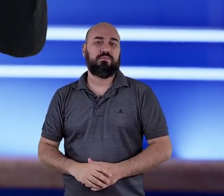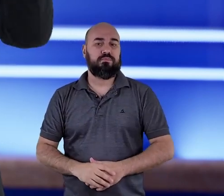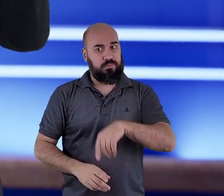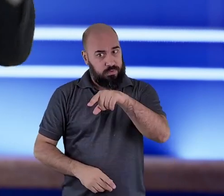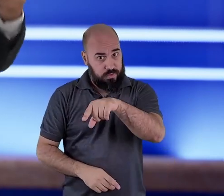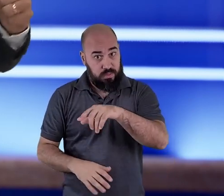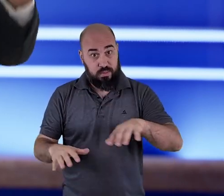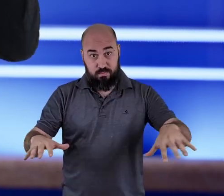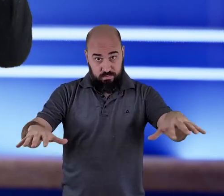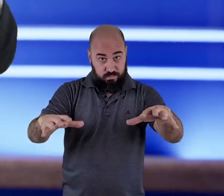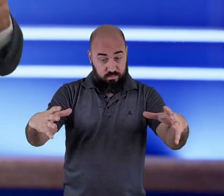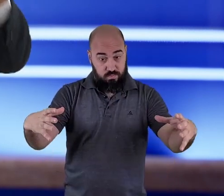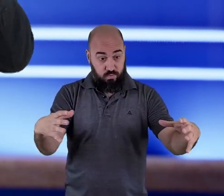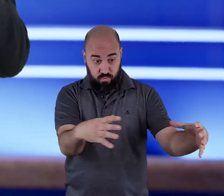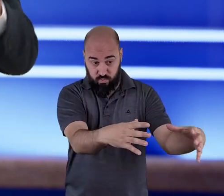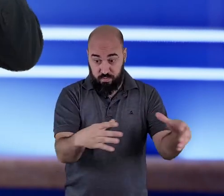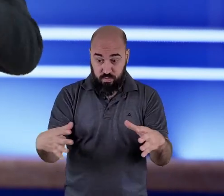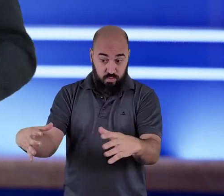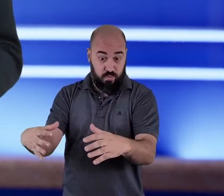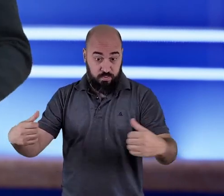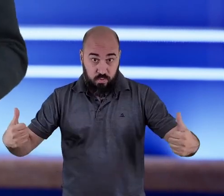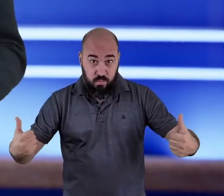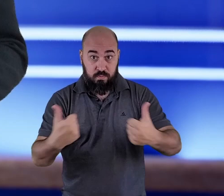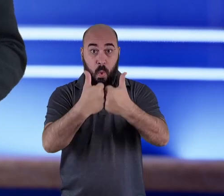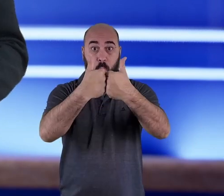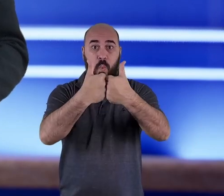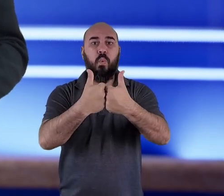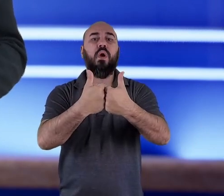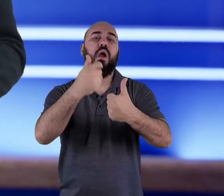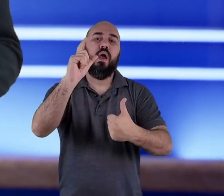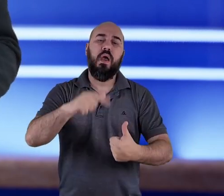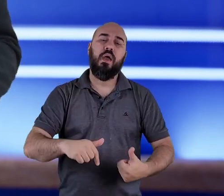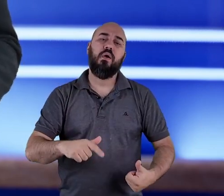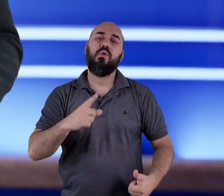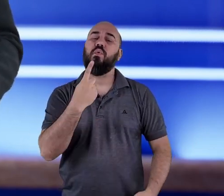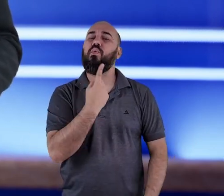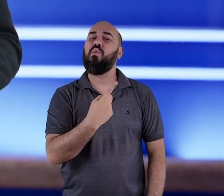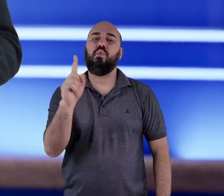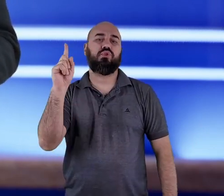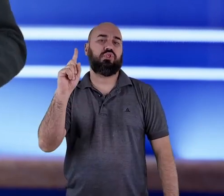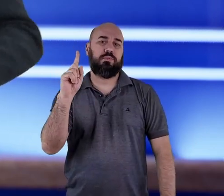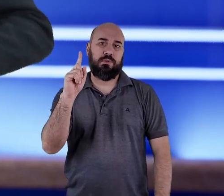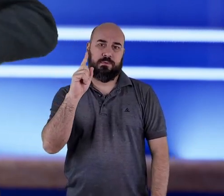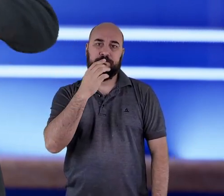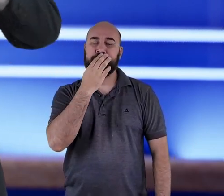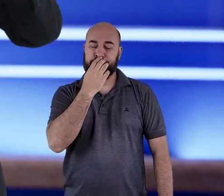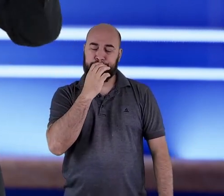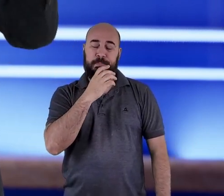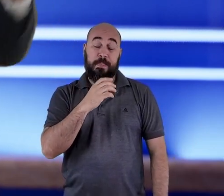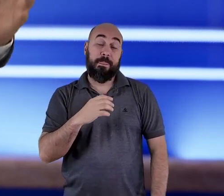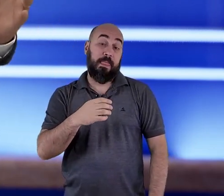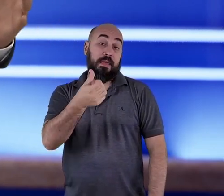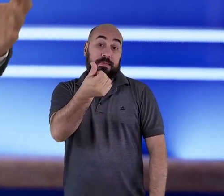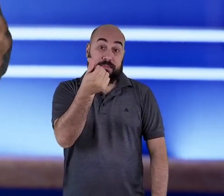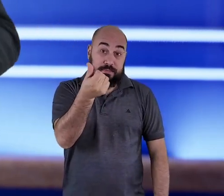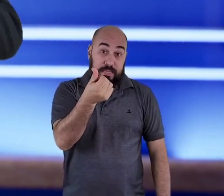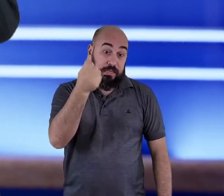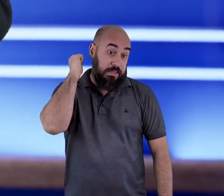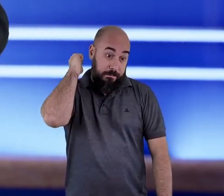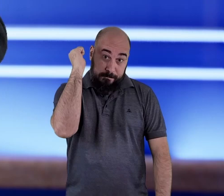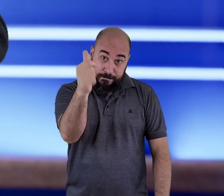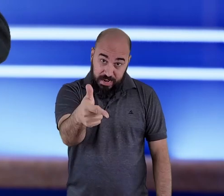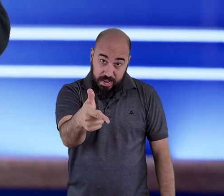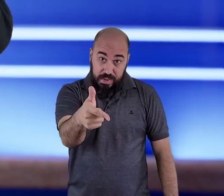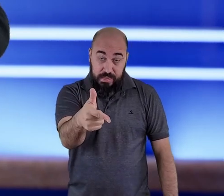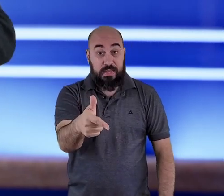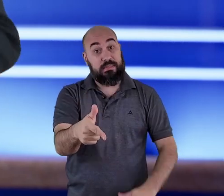é uma das 7 últimas pragas. A 6ª praga trata de um ajuntamento dos ímpios para